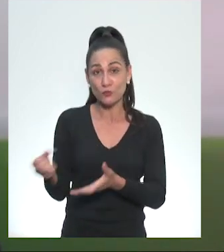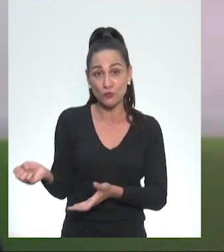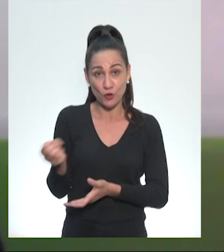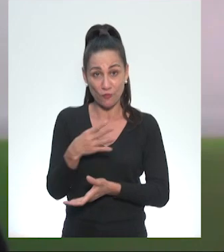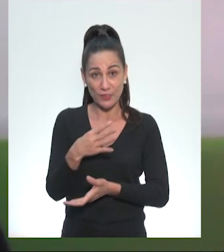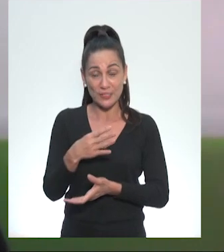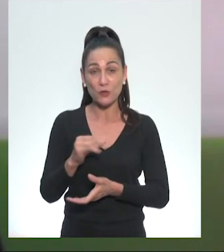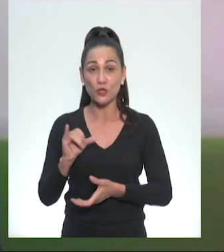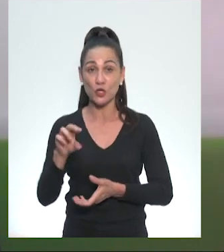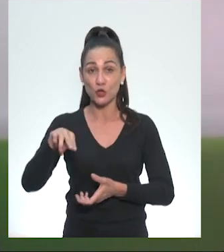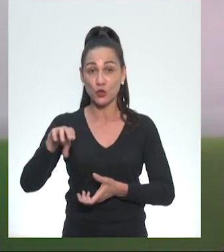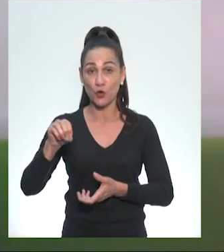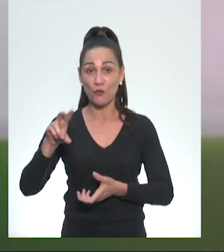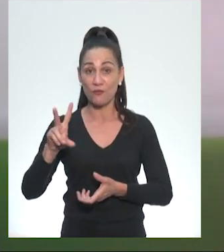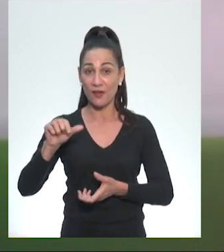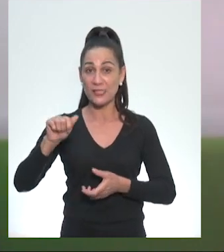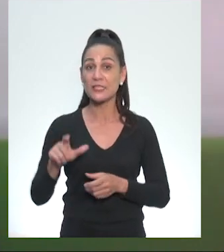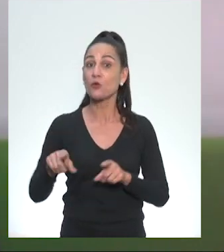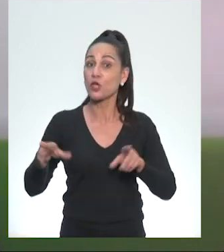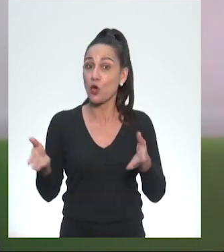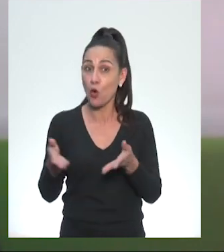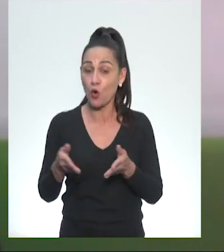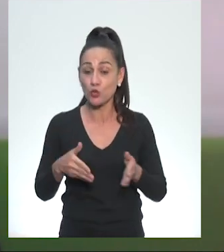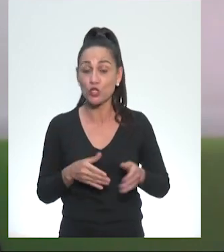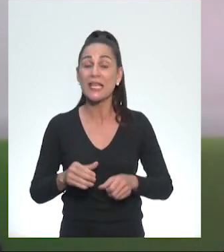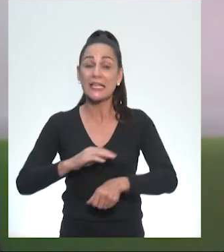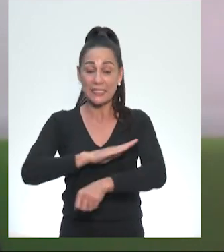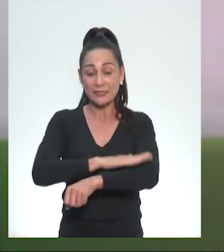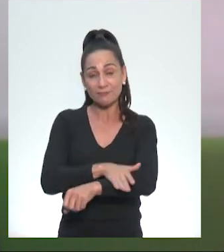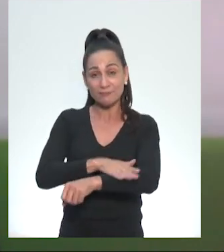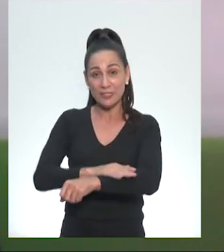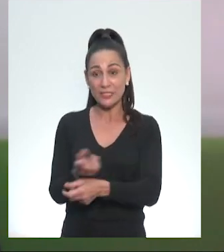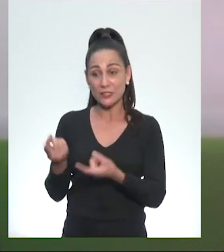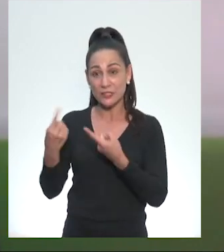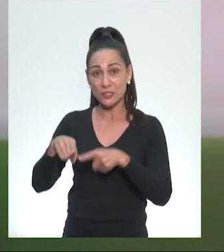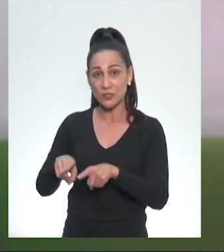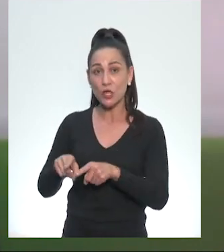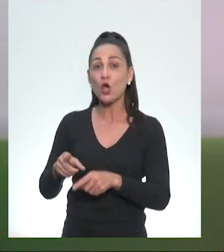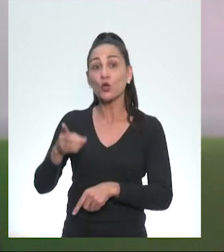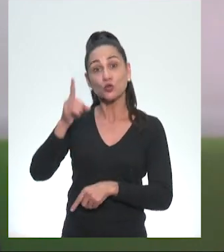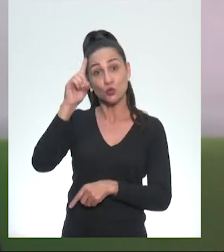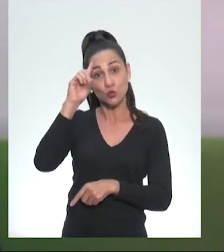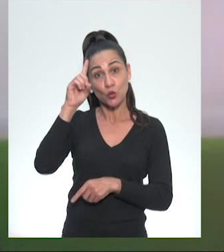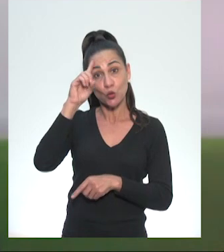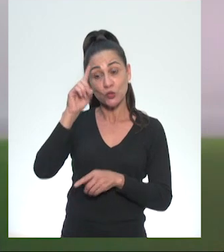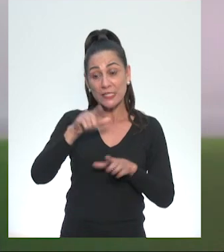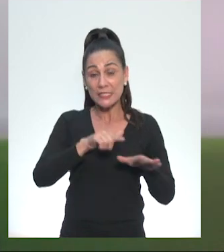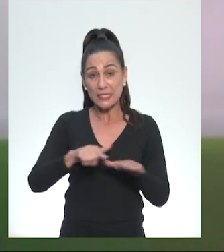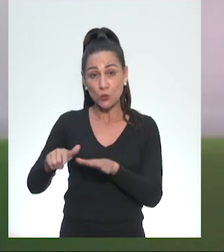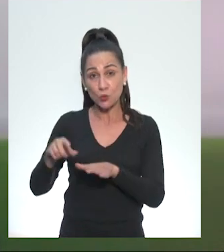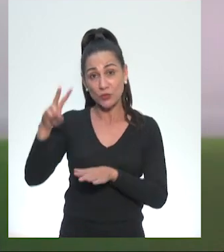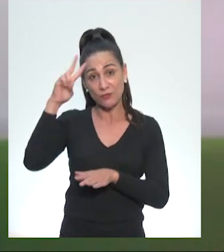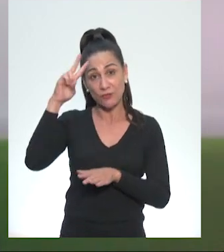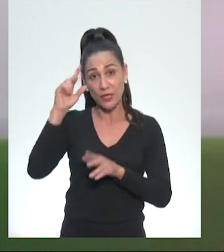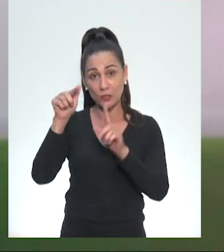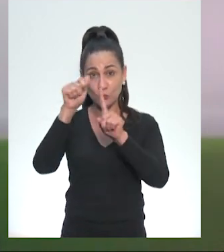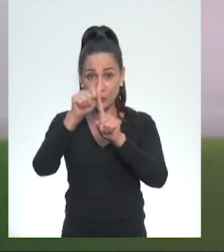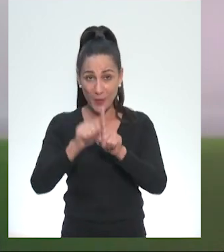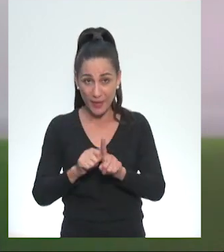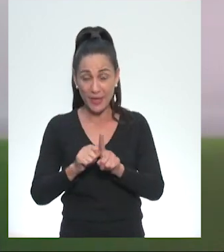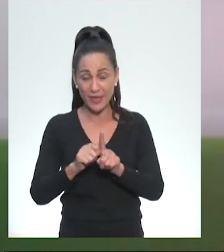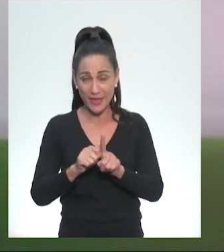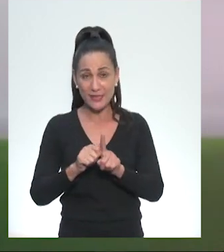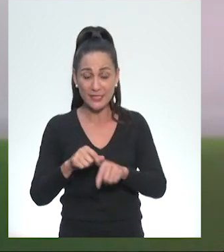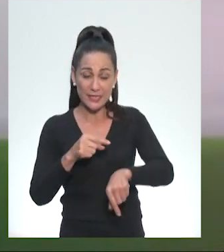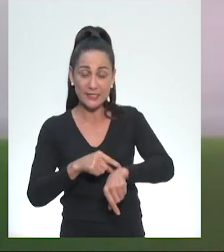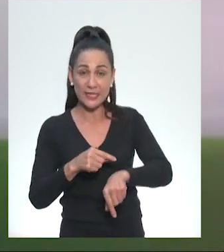programa que vocês estão assistindo hoje, a trilha de educação antirracista, ela vai ao ar toda a última segunda-feira do mês, sempre às 13